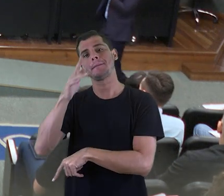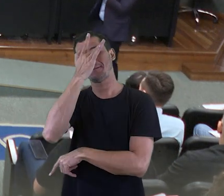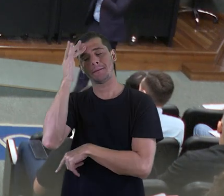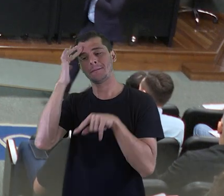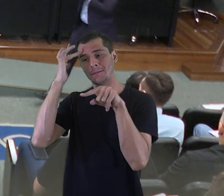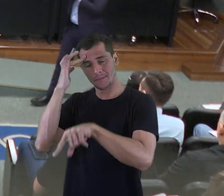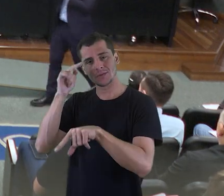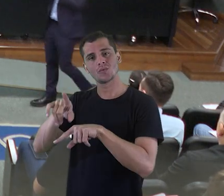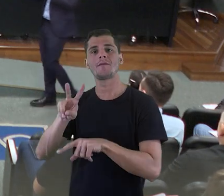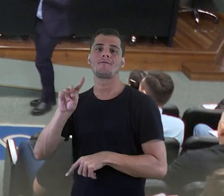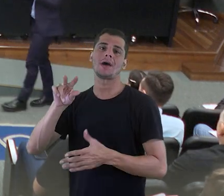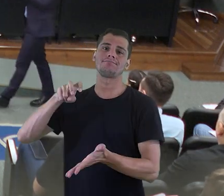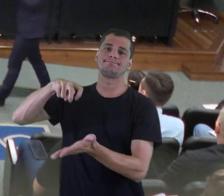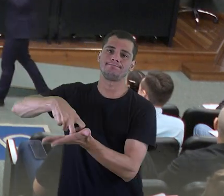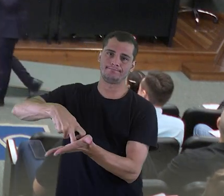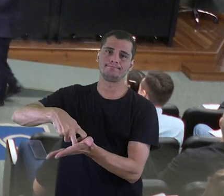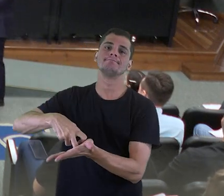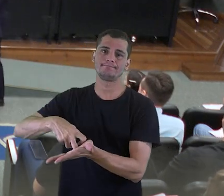Então você não mata ninguém.